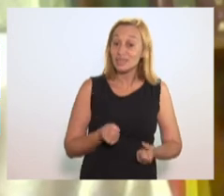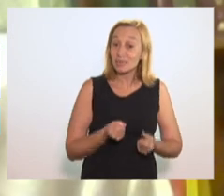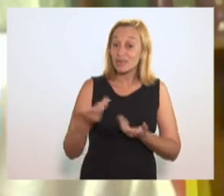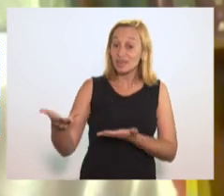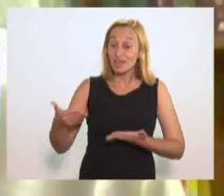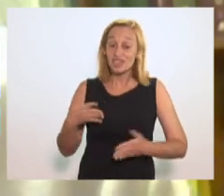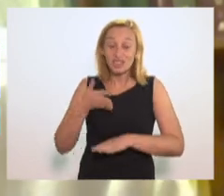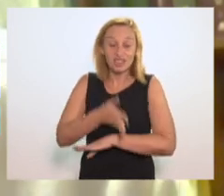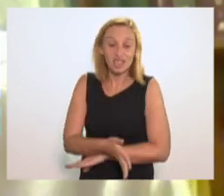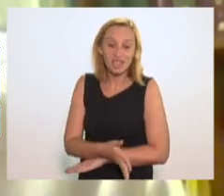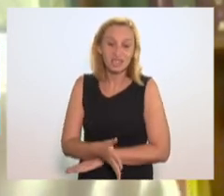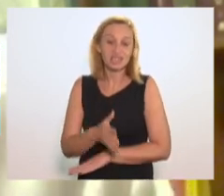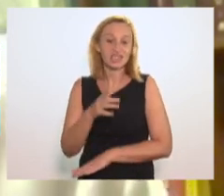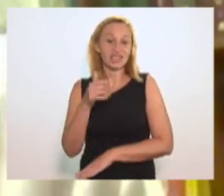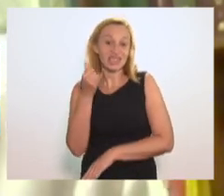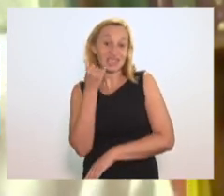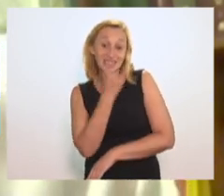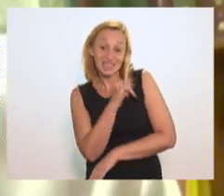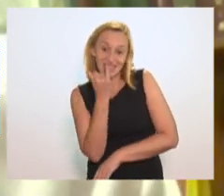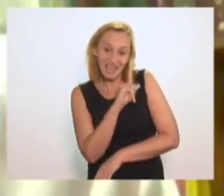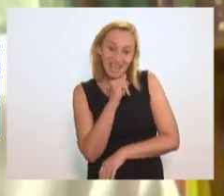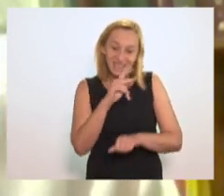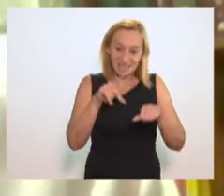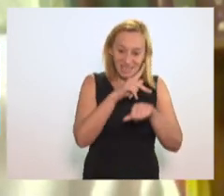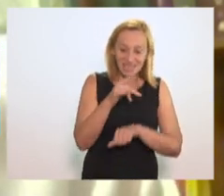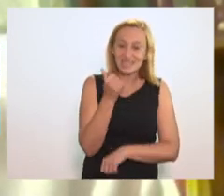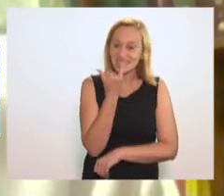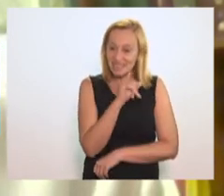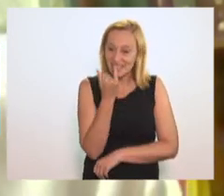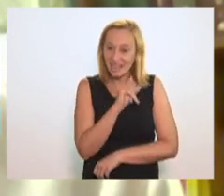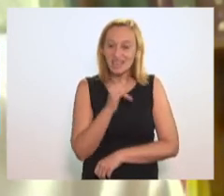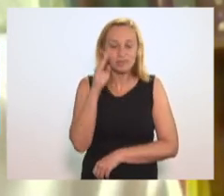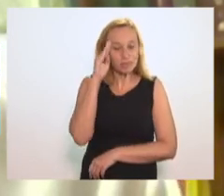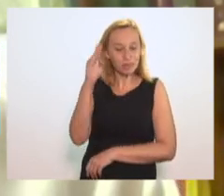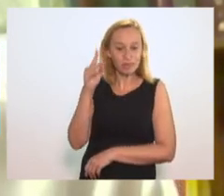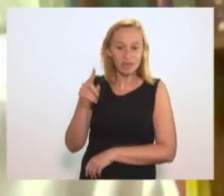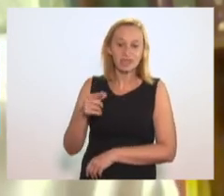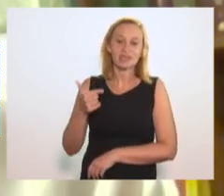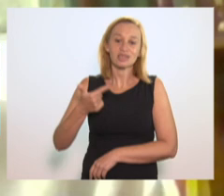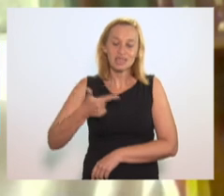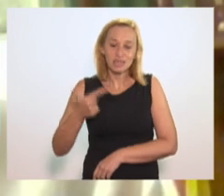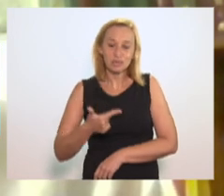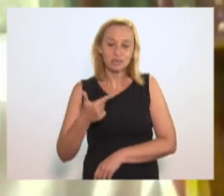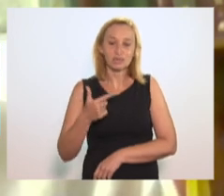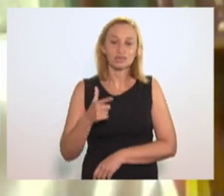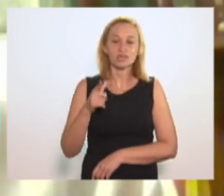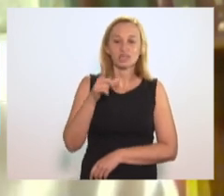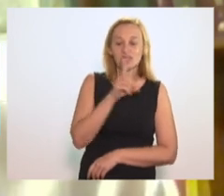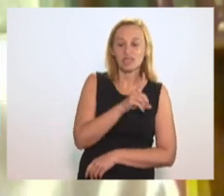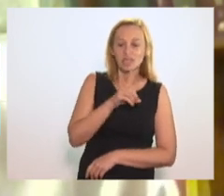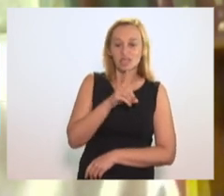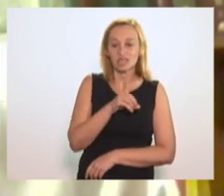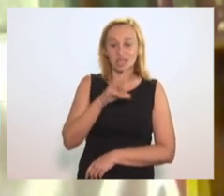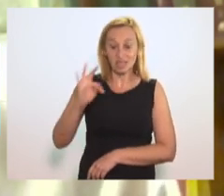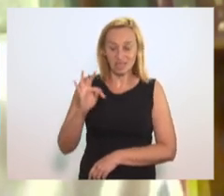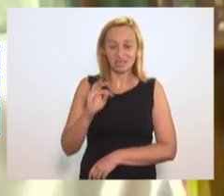dos colonos italianos ali principalmente no nosso segundo distrito ali em Cascatinha